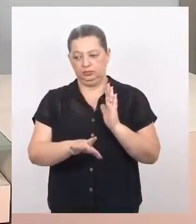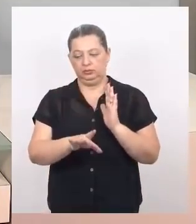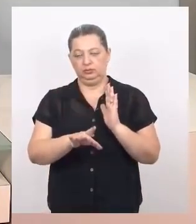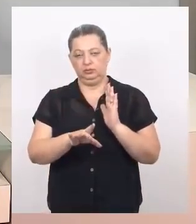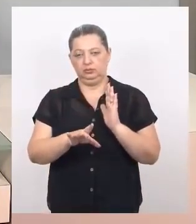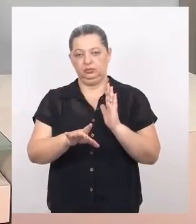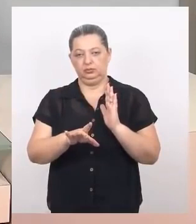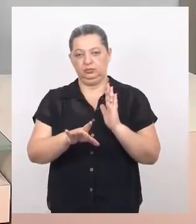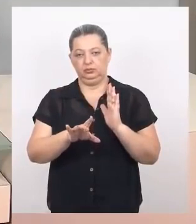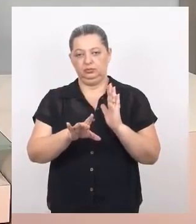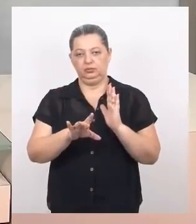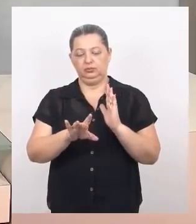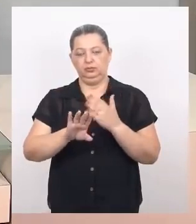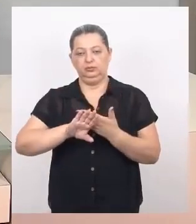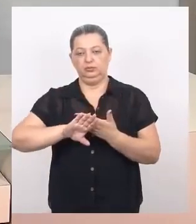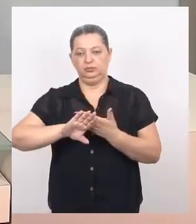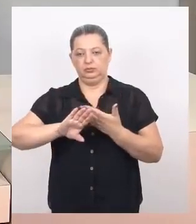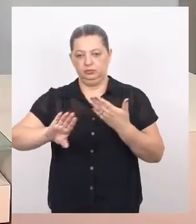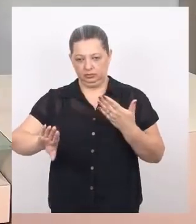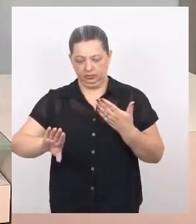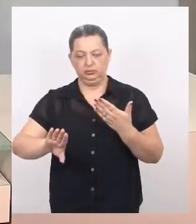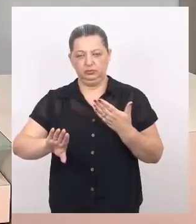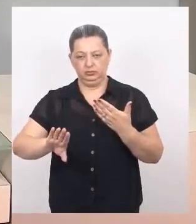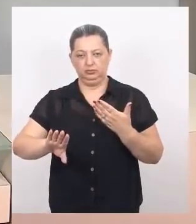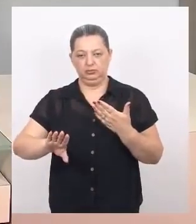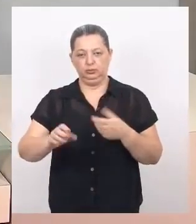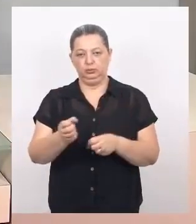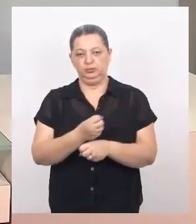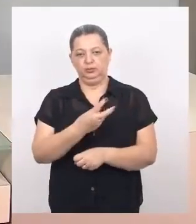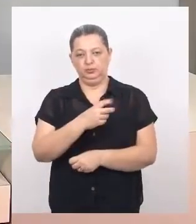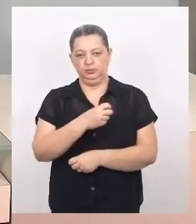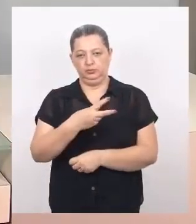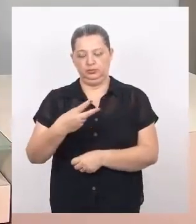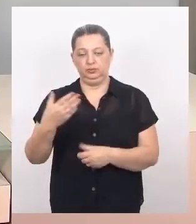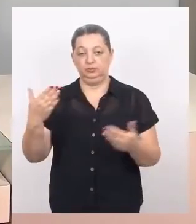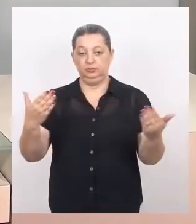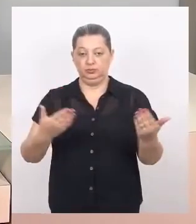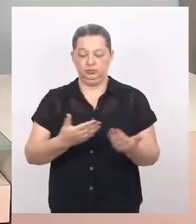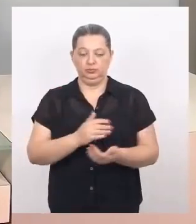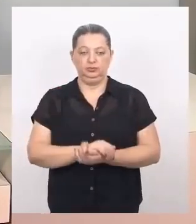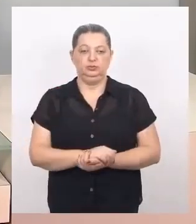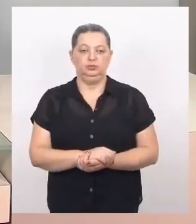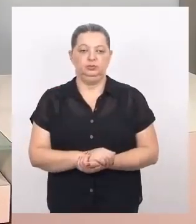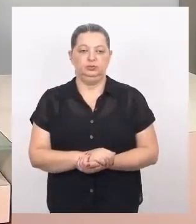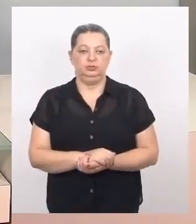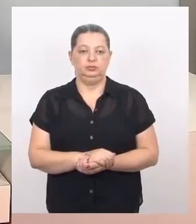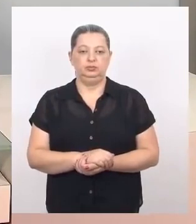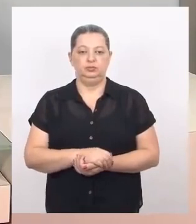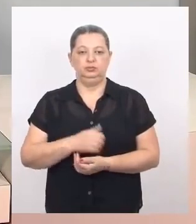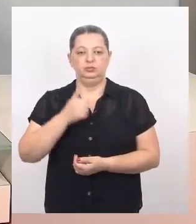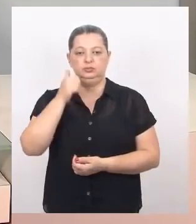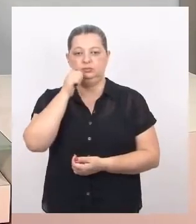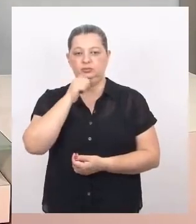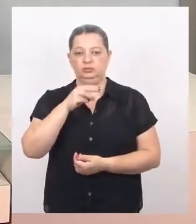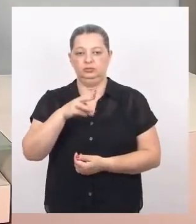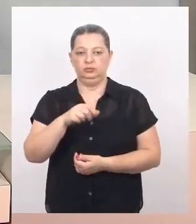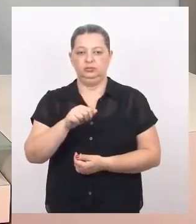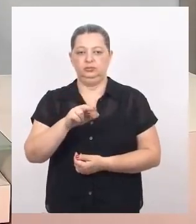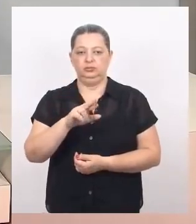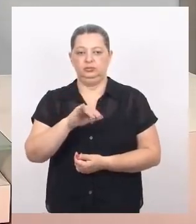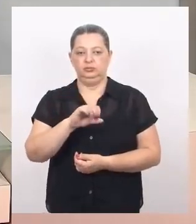sendo designados ou afastados para o ano 2022 agora. A Marisol faz uma pergunta muito boa